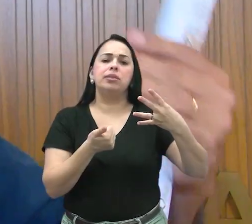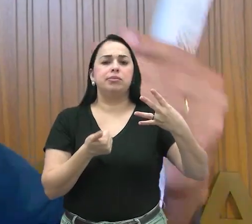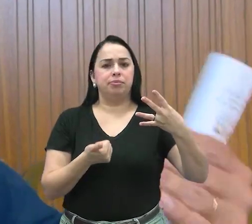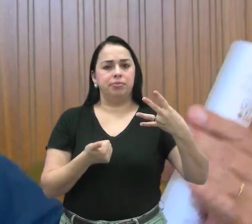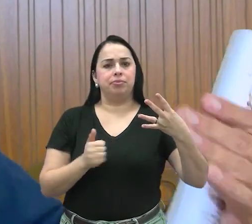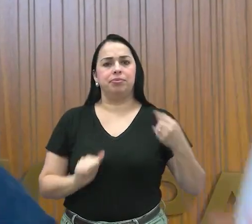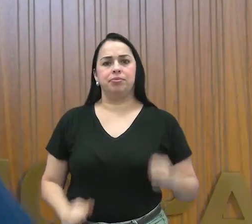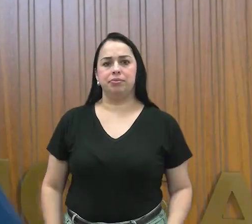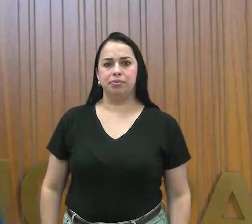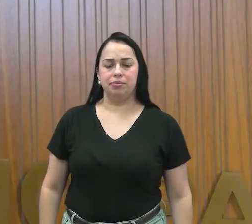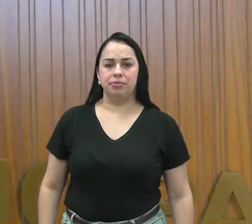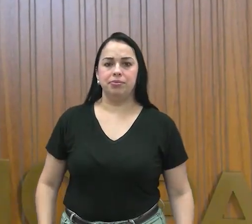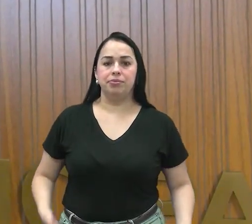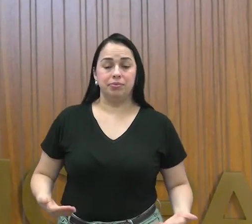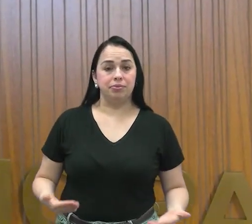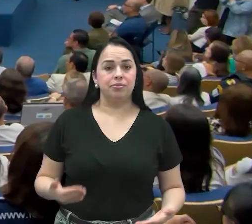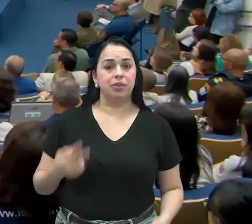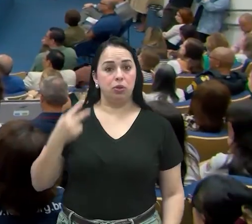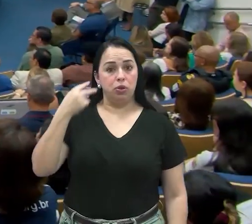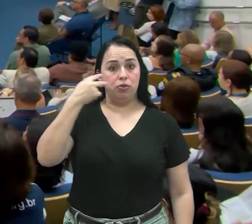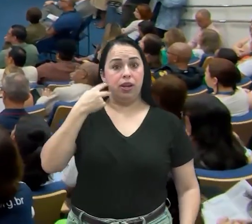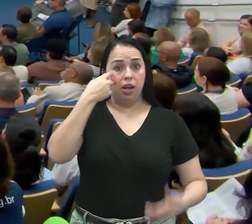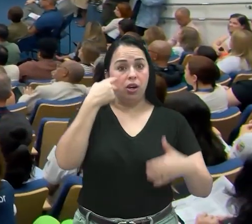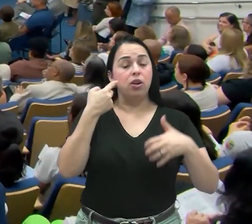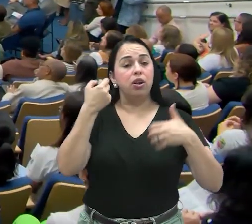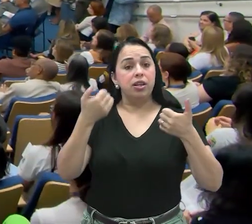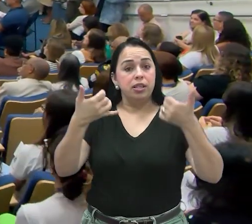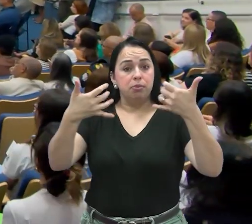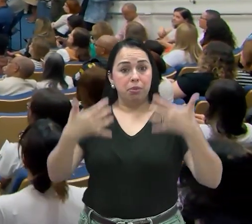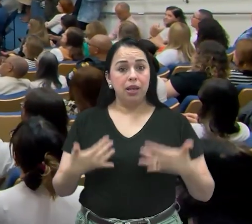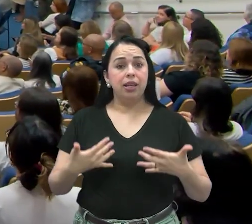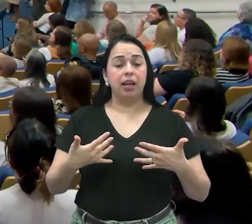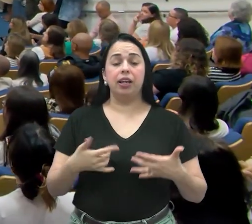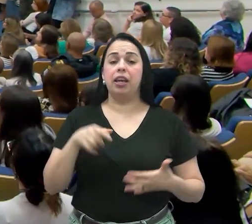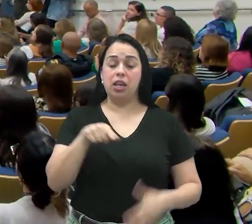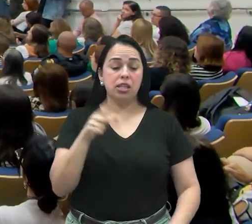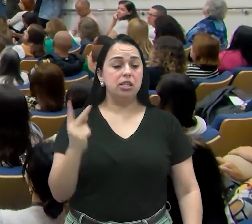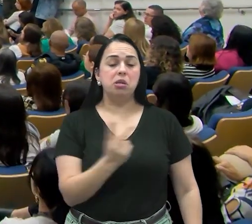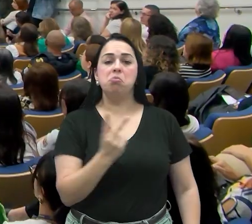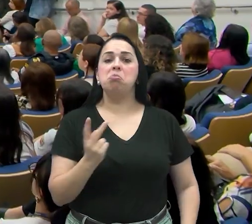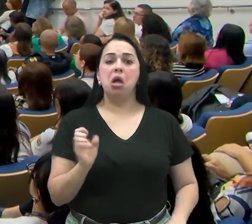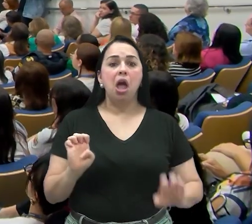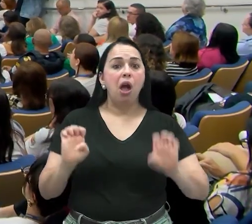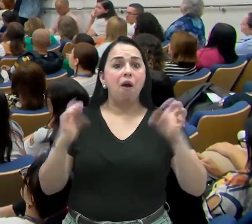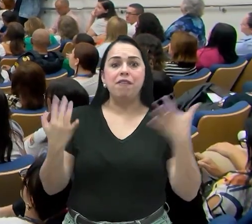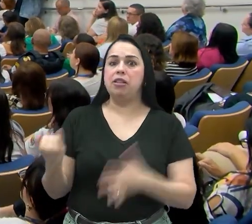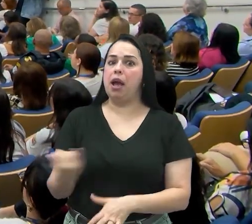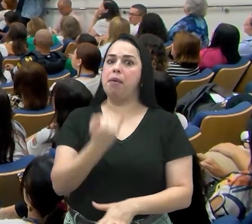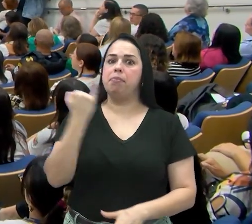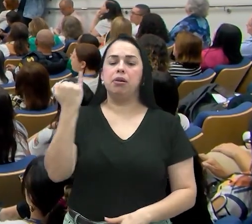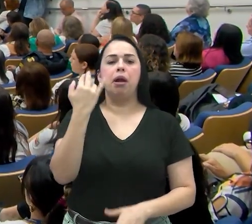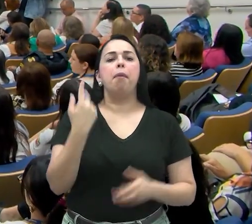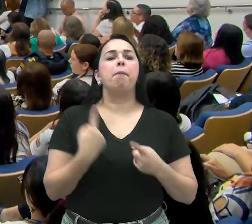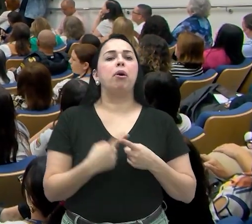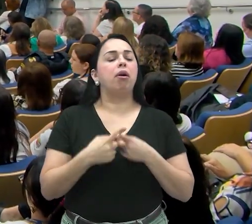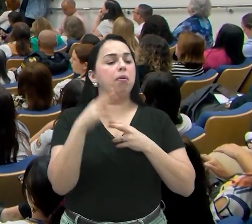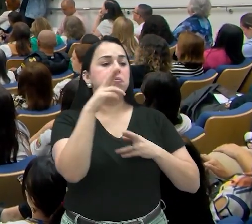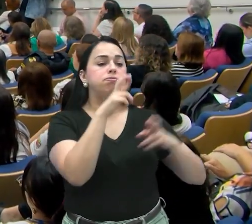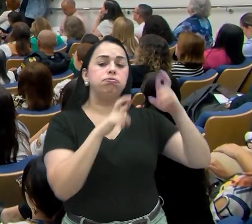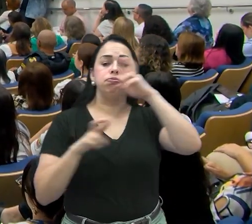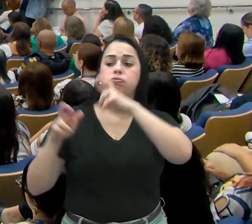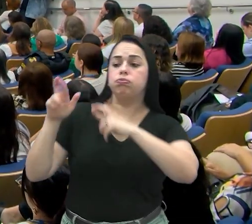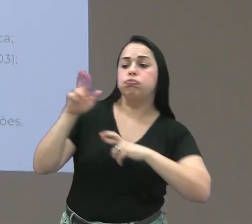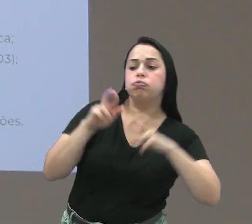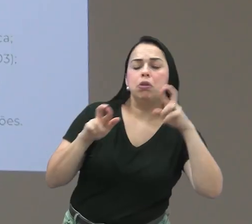com mais um conselho a ser implementado. A Câmara defende a importância do evento como fundamental para ouvir e fiscalizar